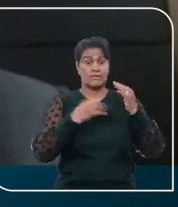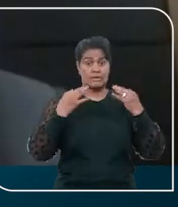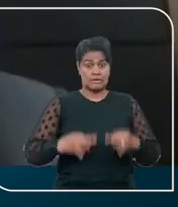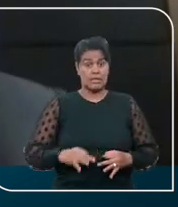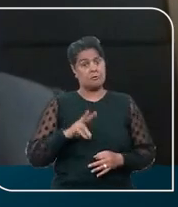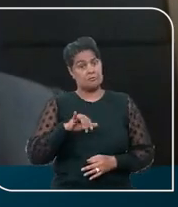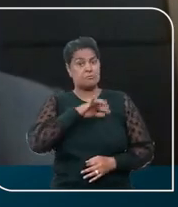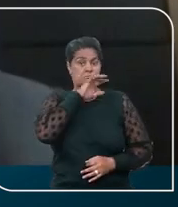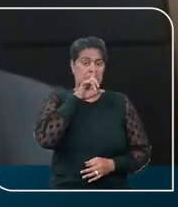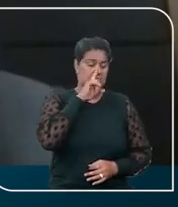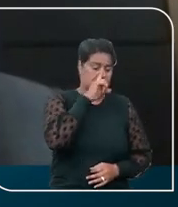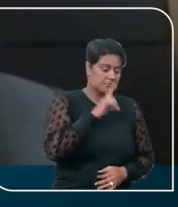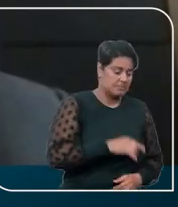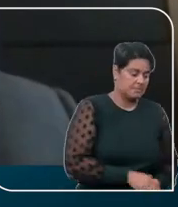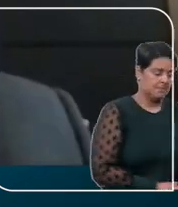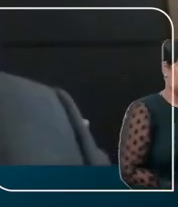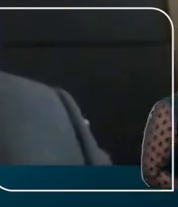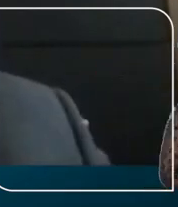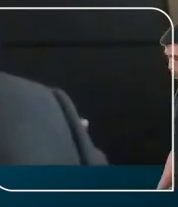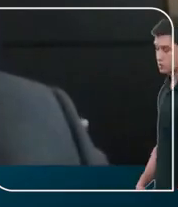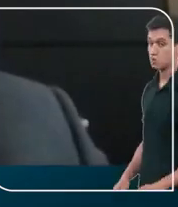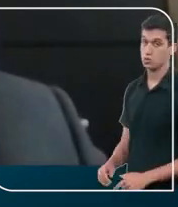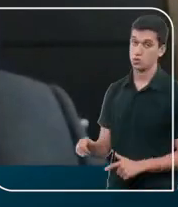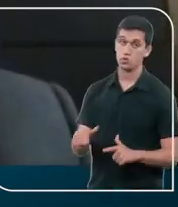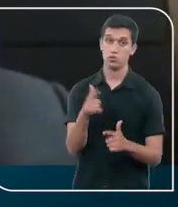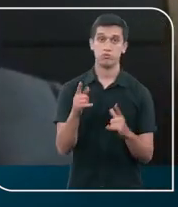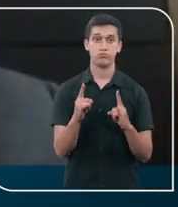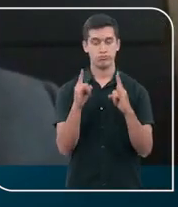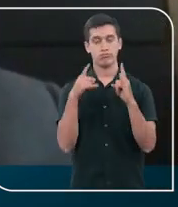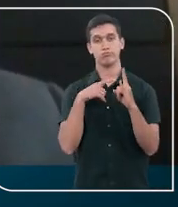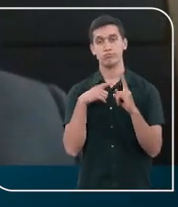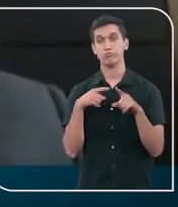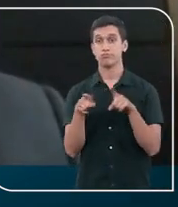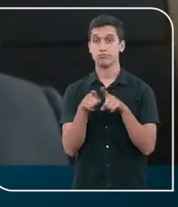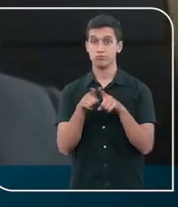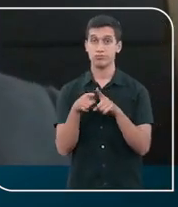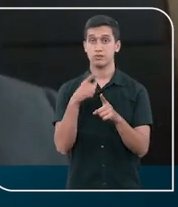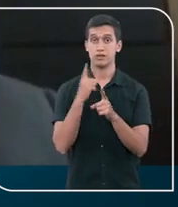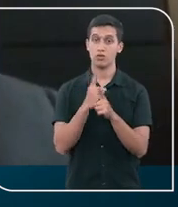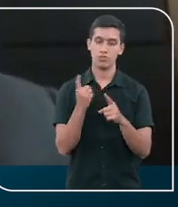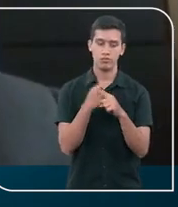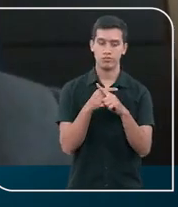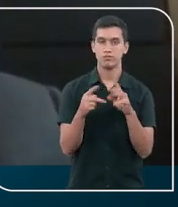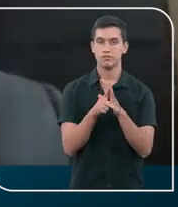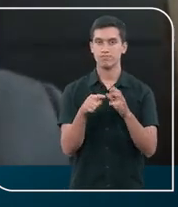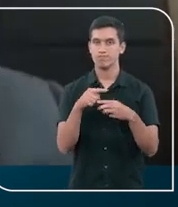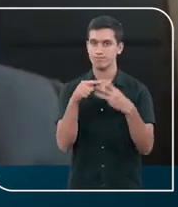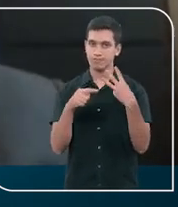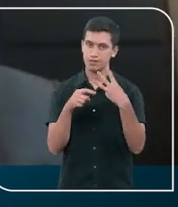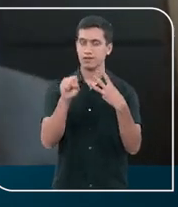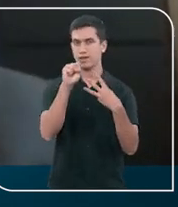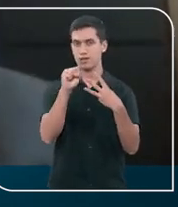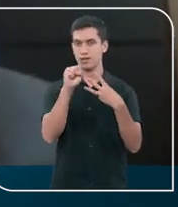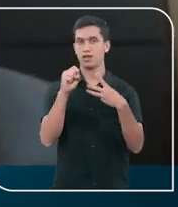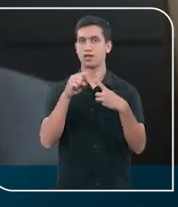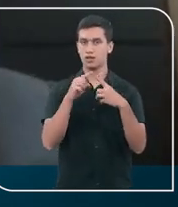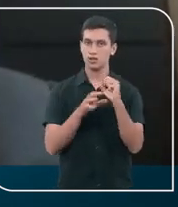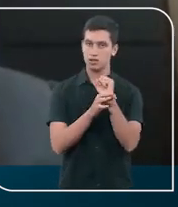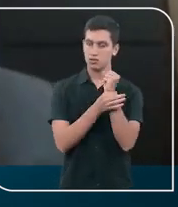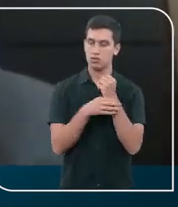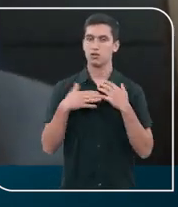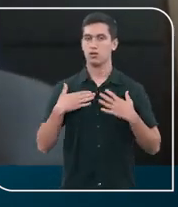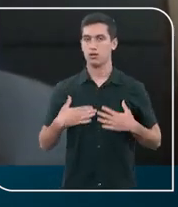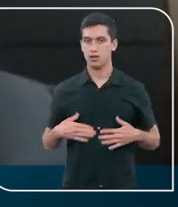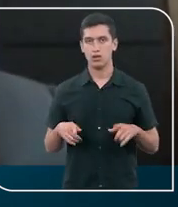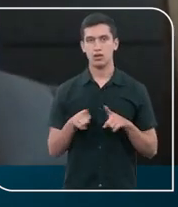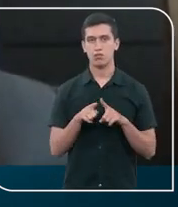risco para os demais condôminos e que haja uma ofensa aí aos 3 S, né? Segurança, sossego e a salubridade.